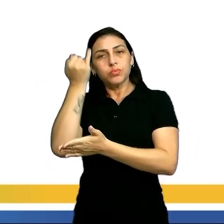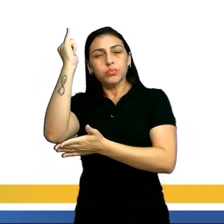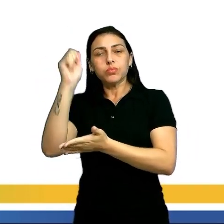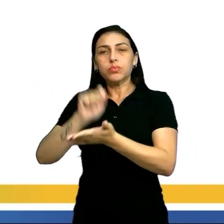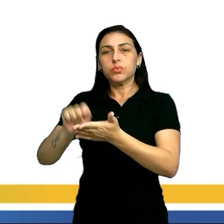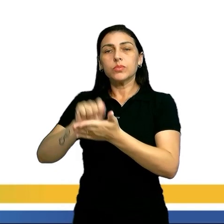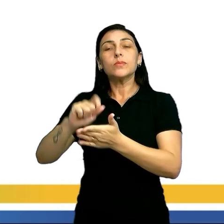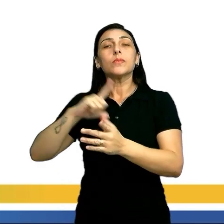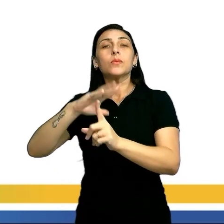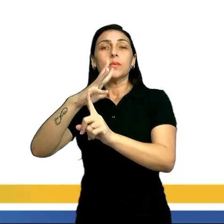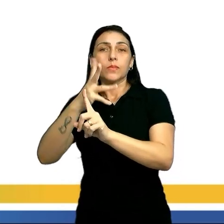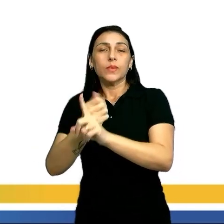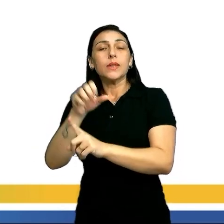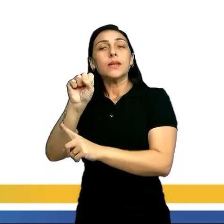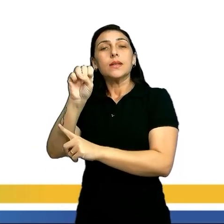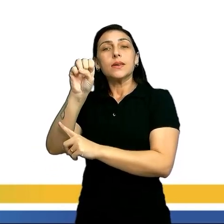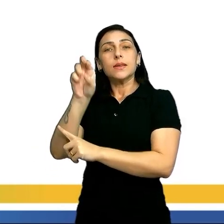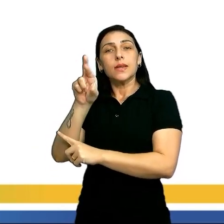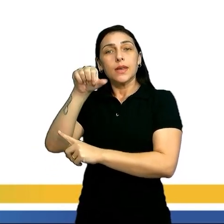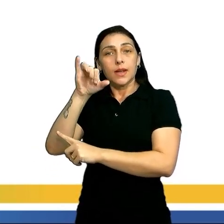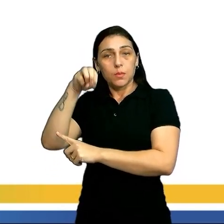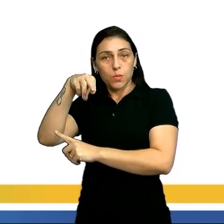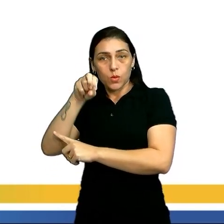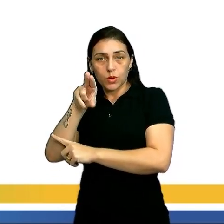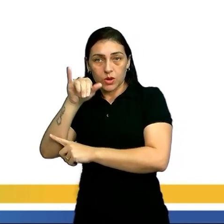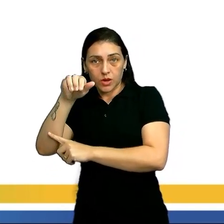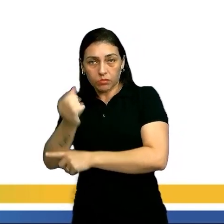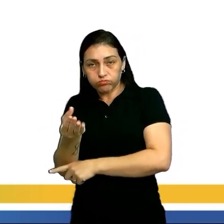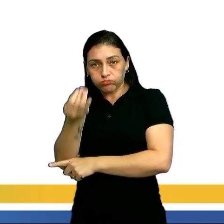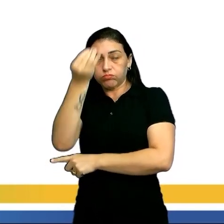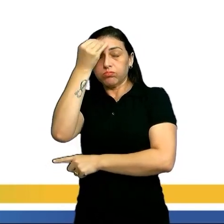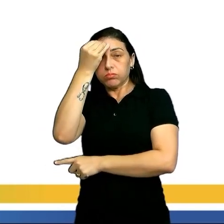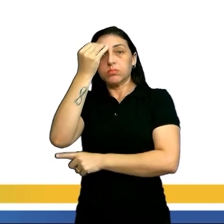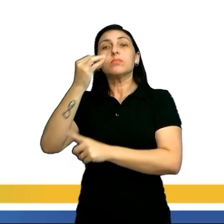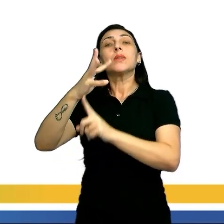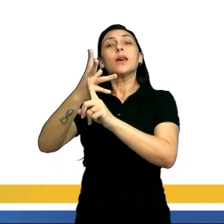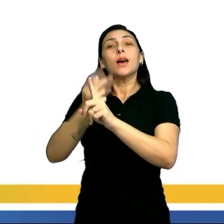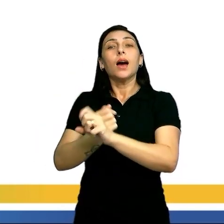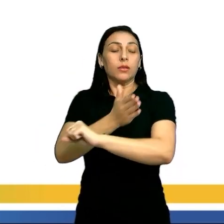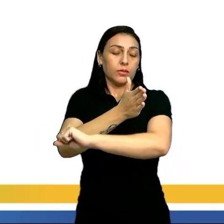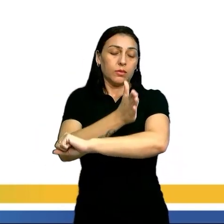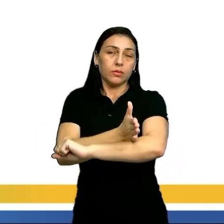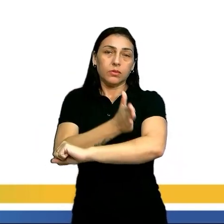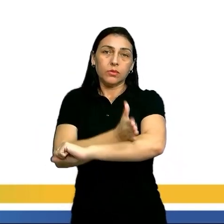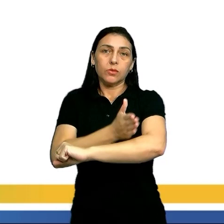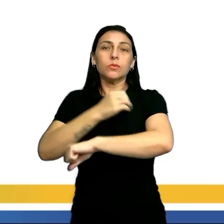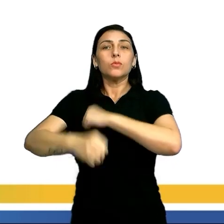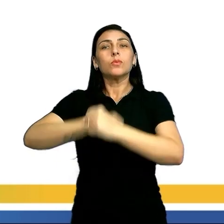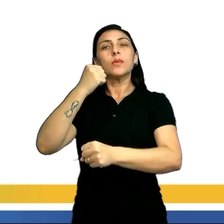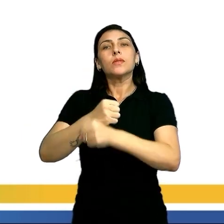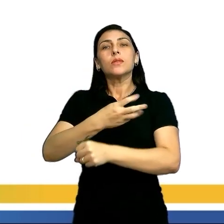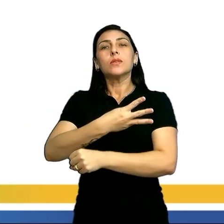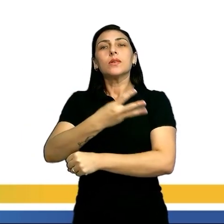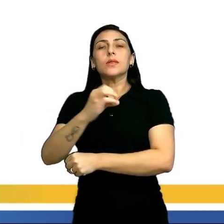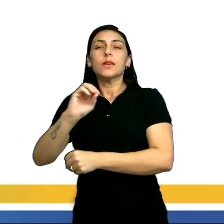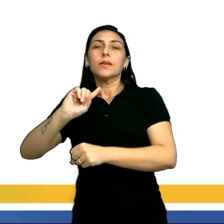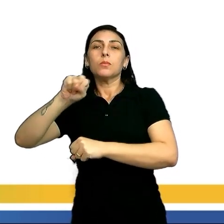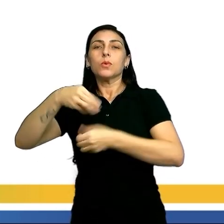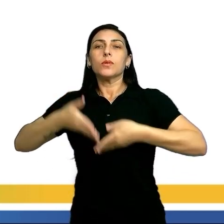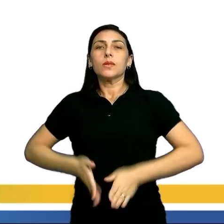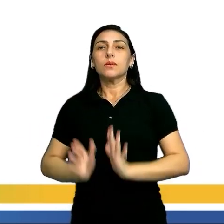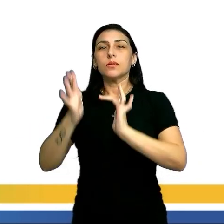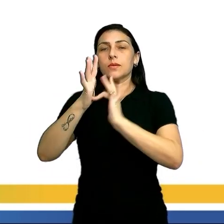nós temos a arte cerimonial, a arte decorativa. A arte na Idade Média, do ano 300 depois de